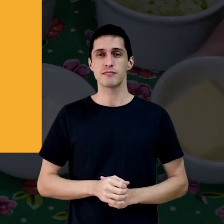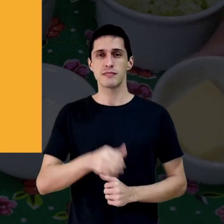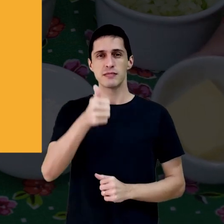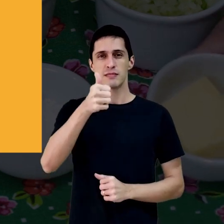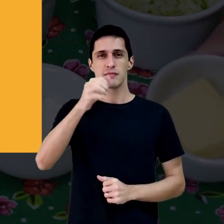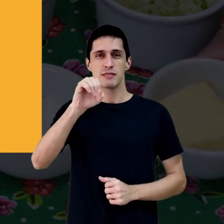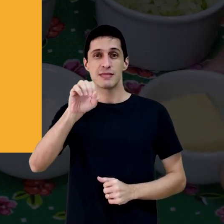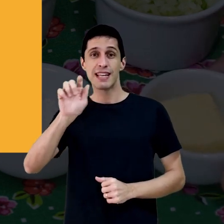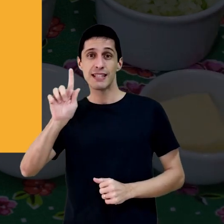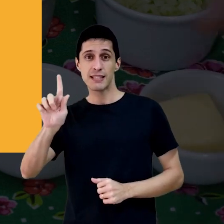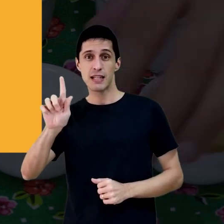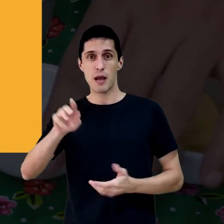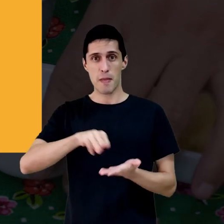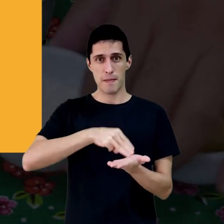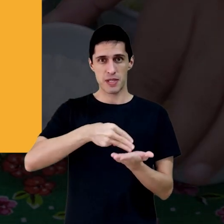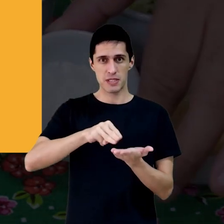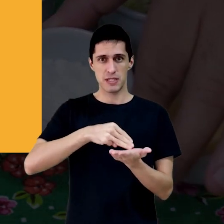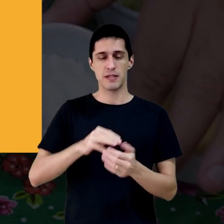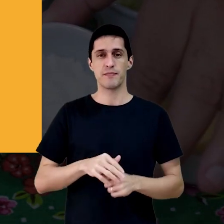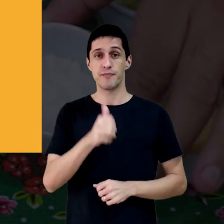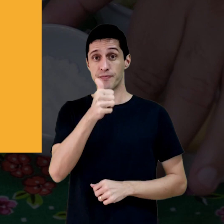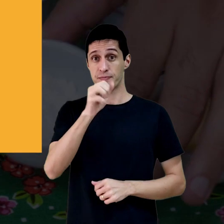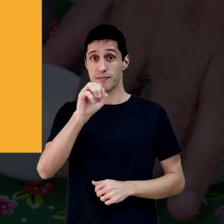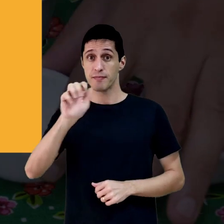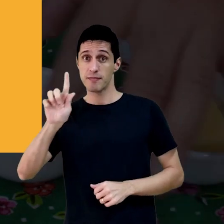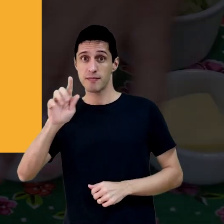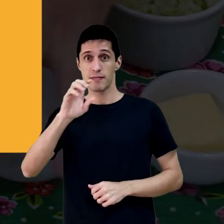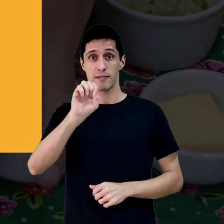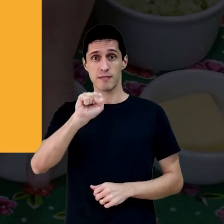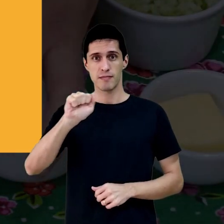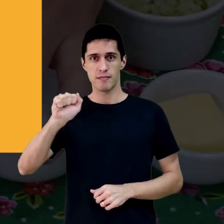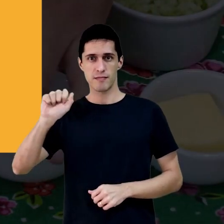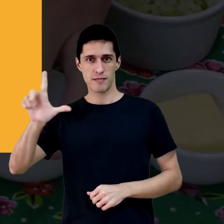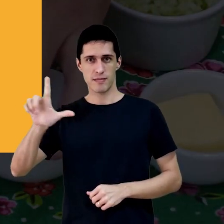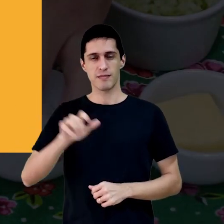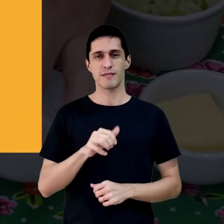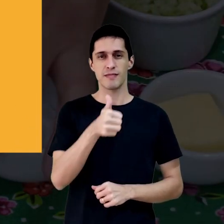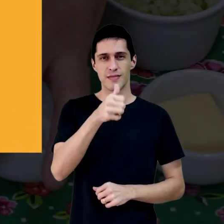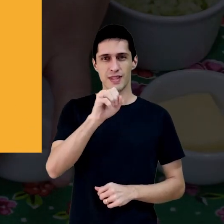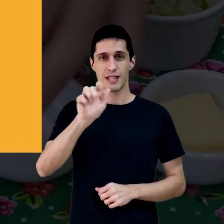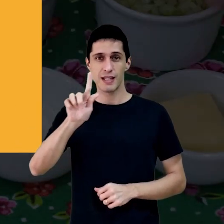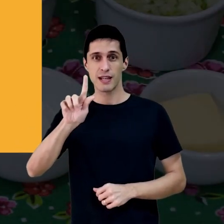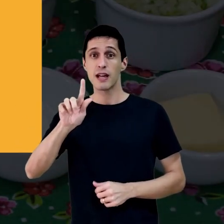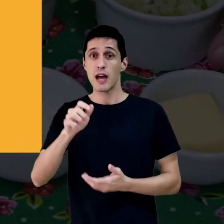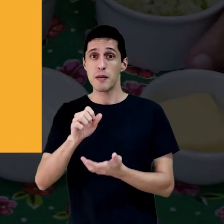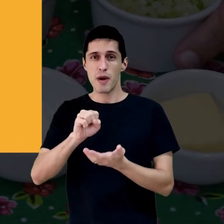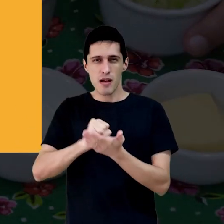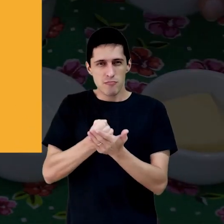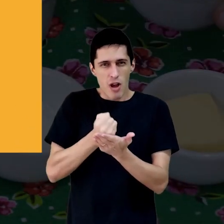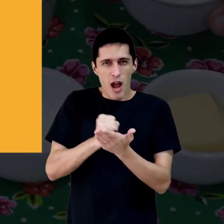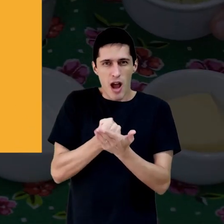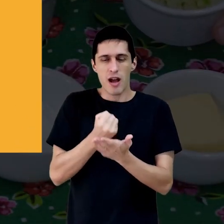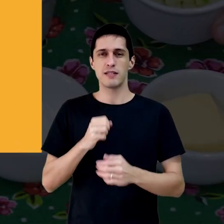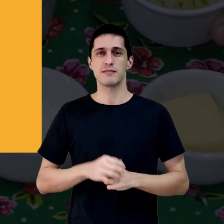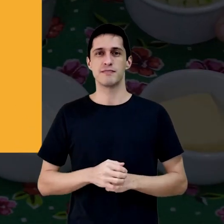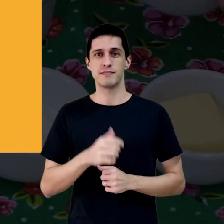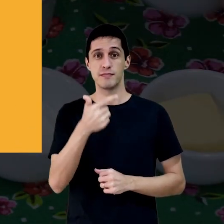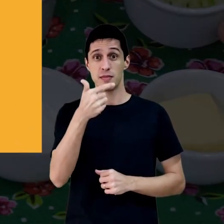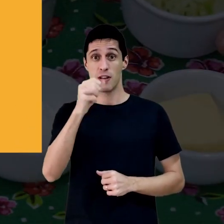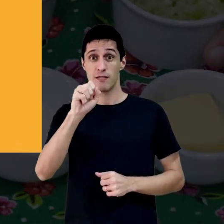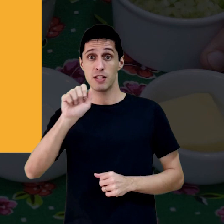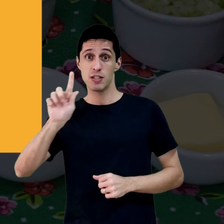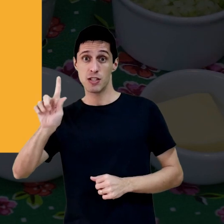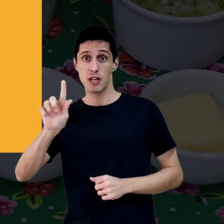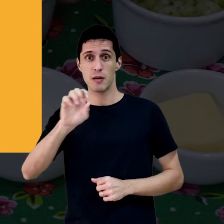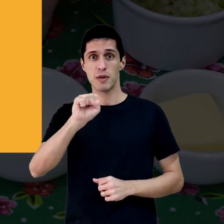10 gramas de manteiga, 10 gramas de sal, 10 gramas de alho, 20 gramas